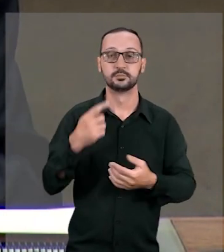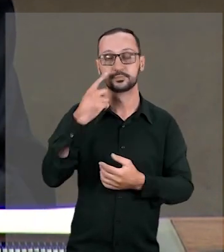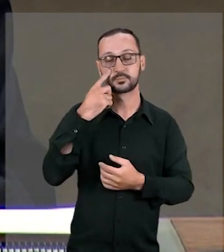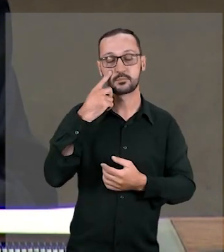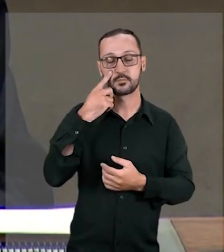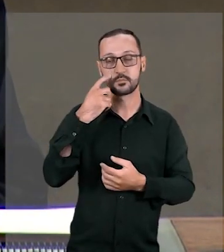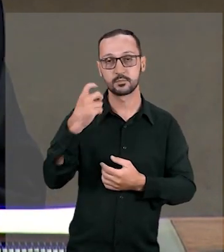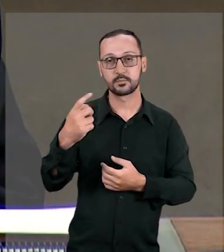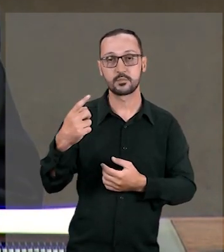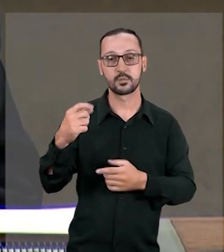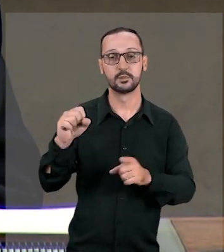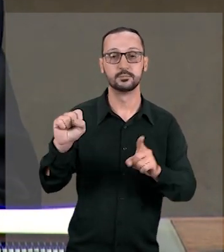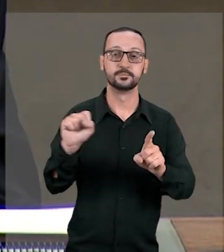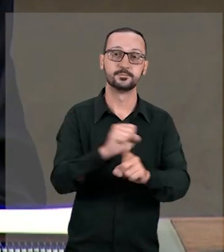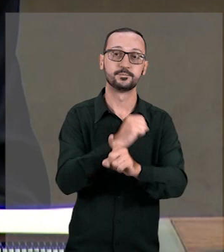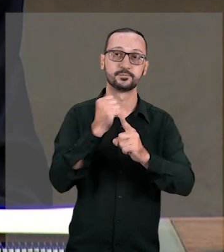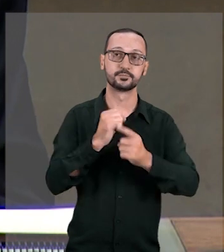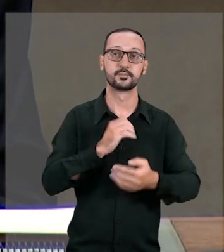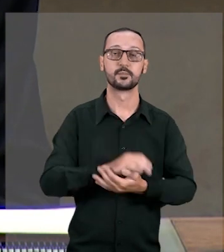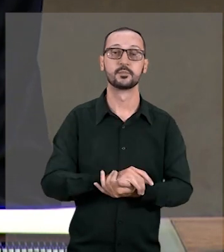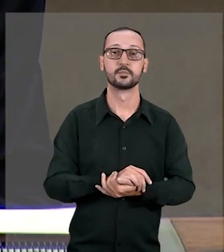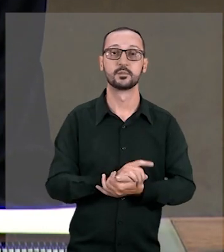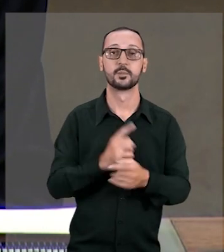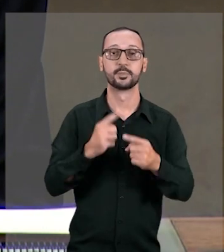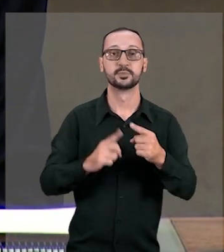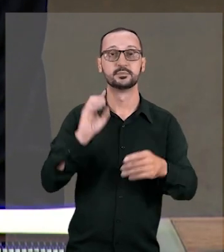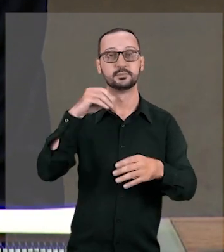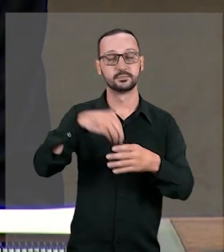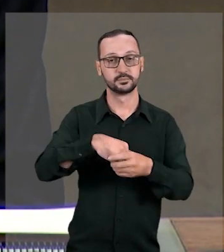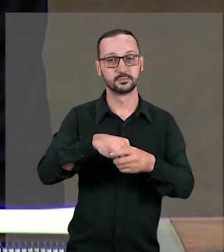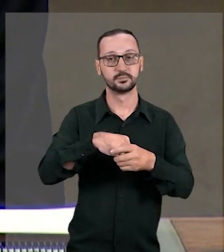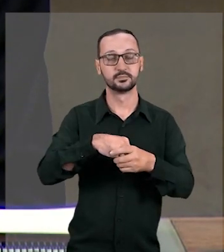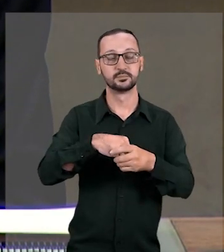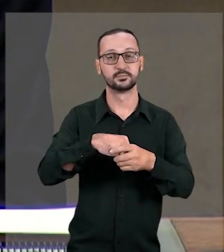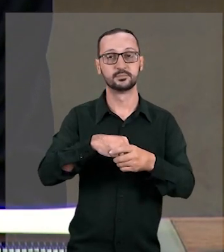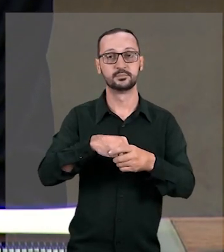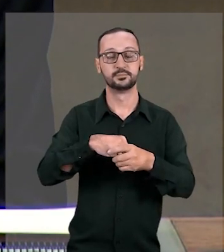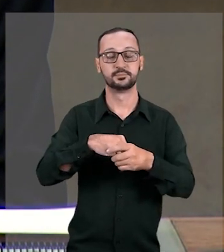interesse da sociedade. Porque numa democracia,